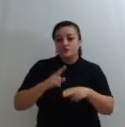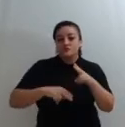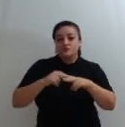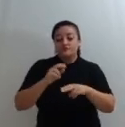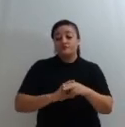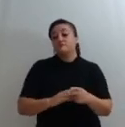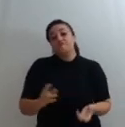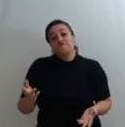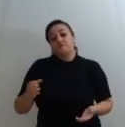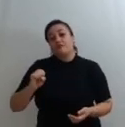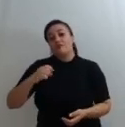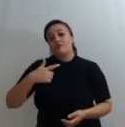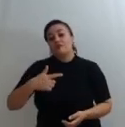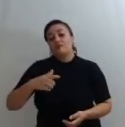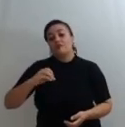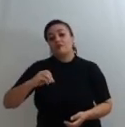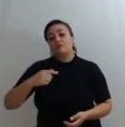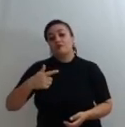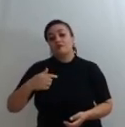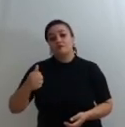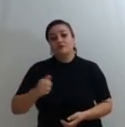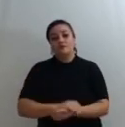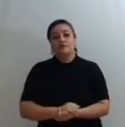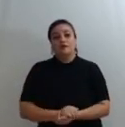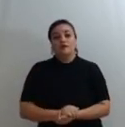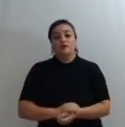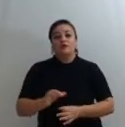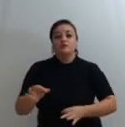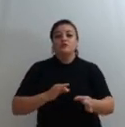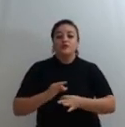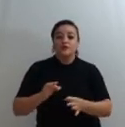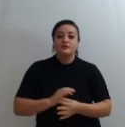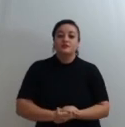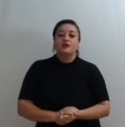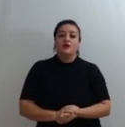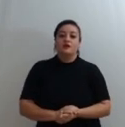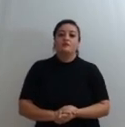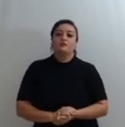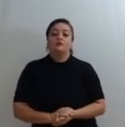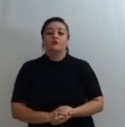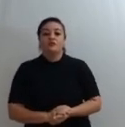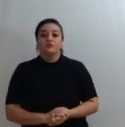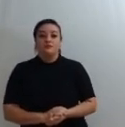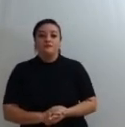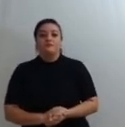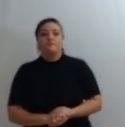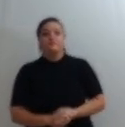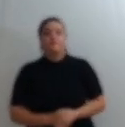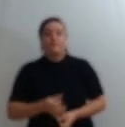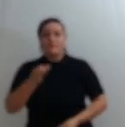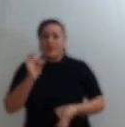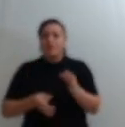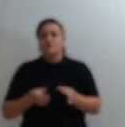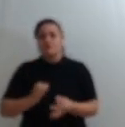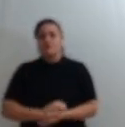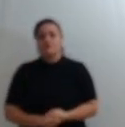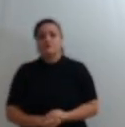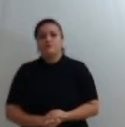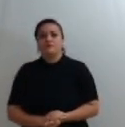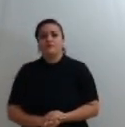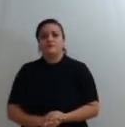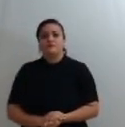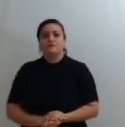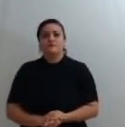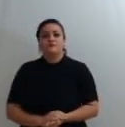data de hoje, se projetarmos 1 ano, nós não teremos o júri desse rapaz. Então, penso, é justo, porque se considerarmos,